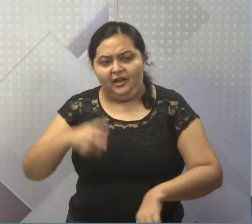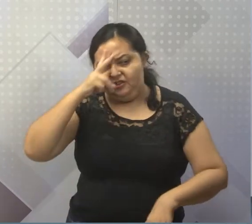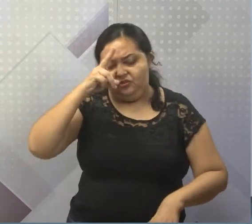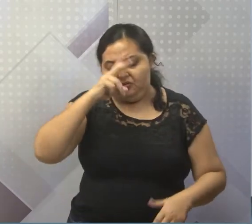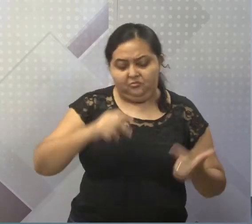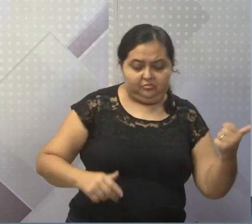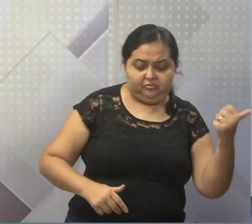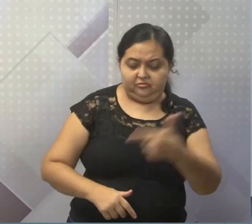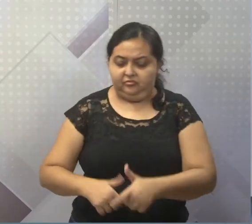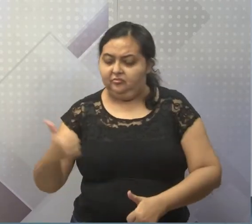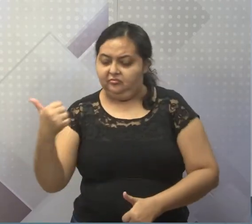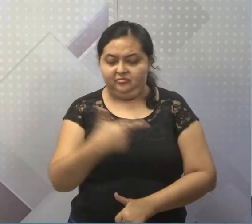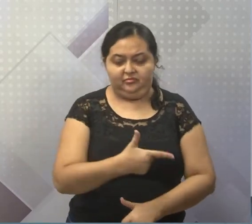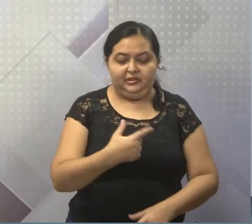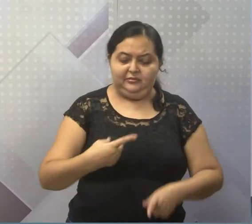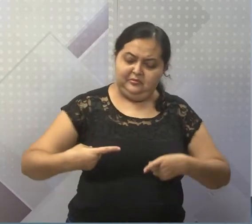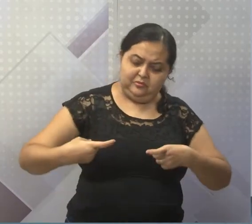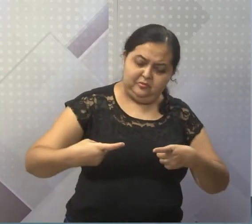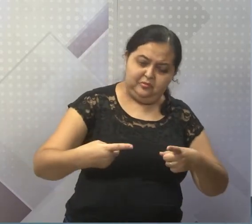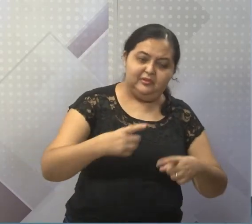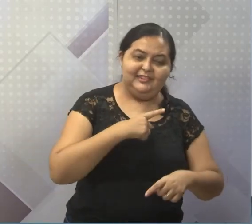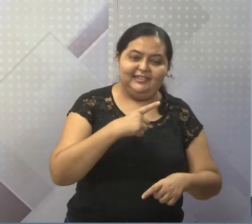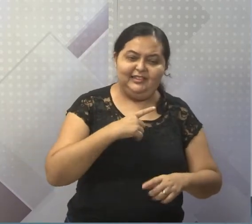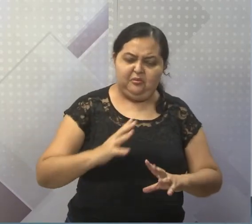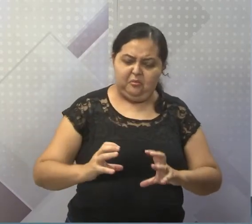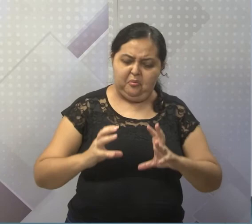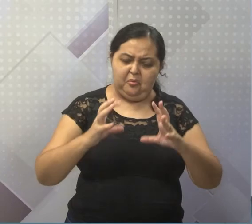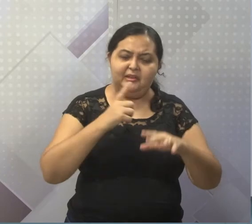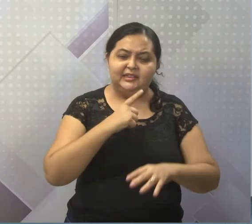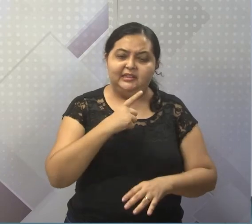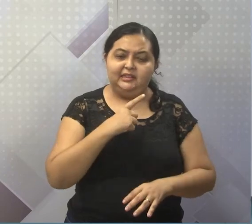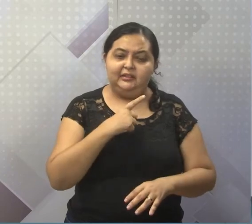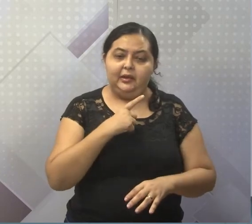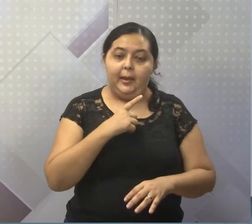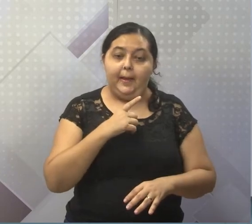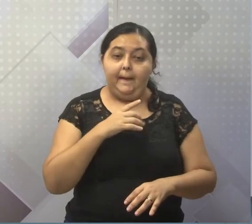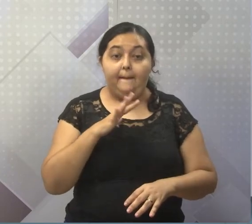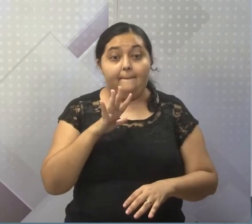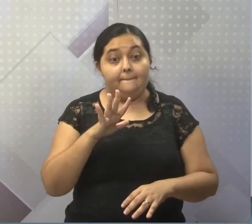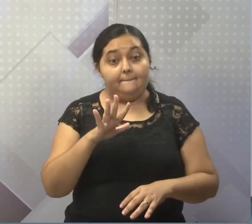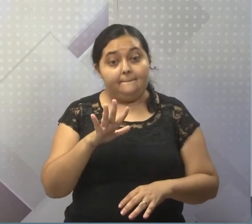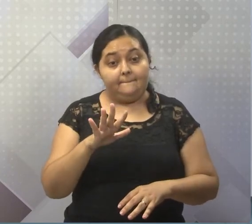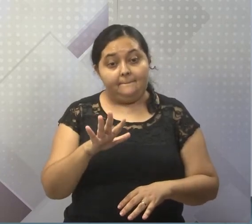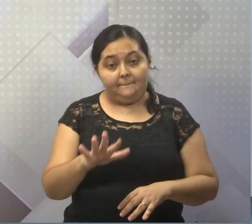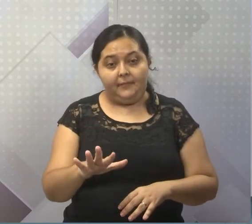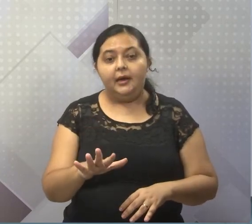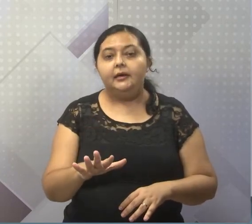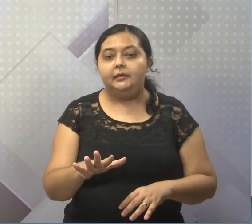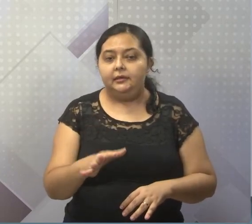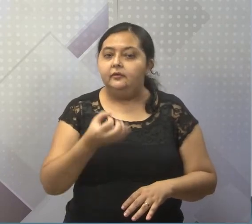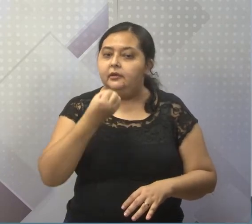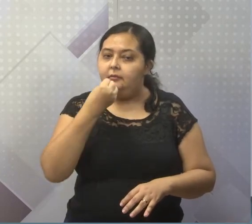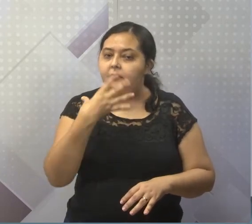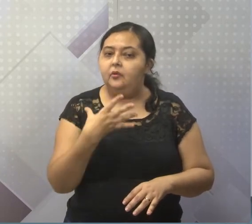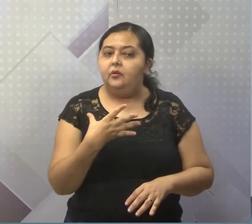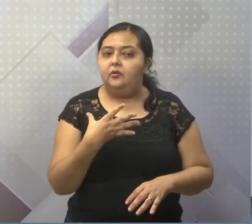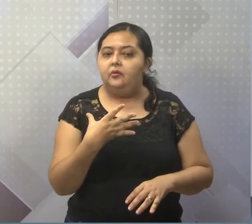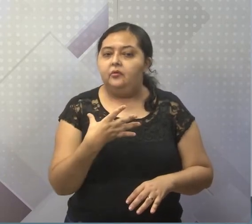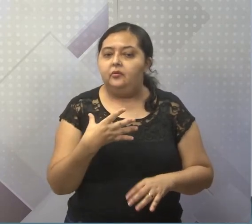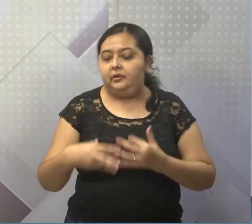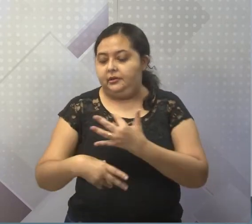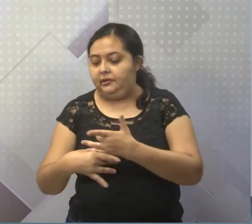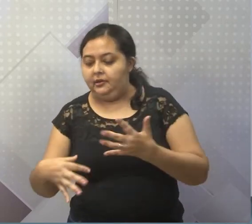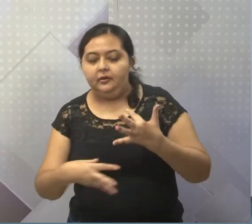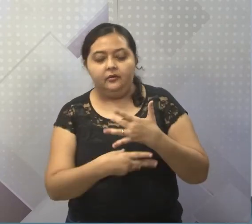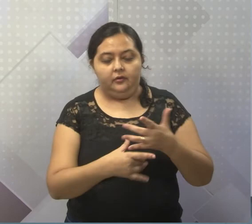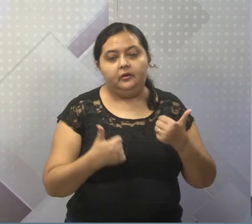outra né então gente deu uma grande eu marquei essa disputa também vai ser muito muita jovem de certa forma para ambos os